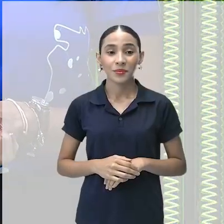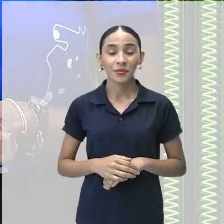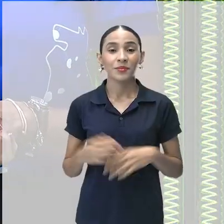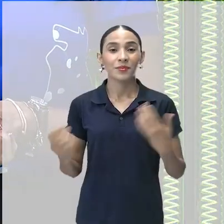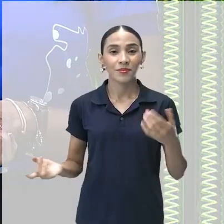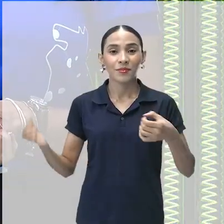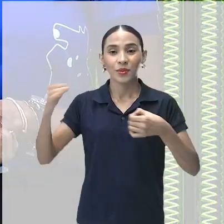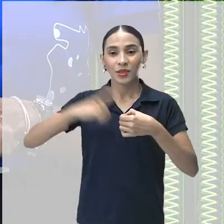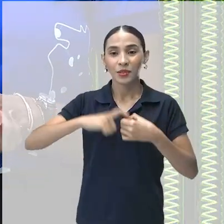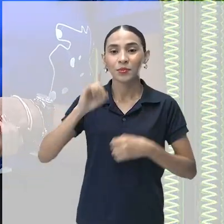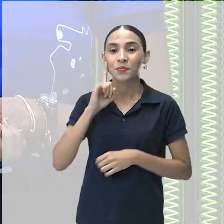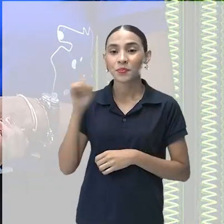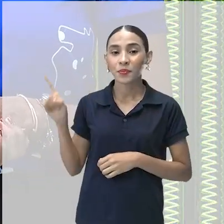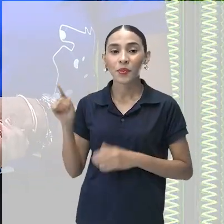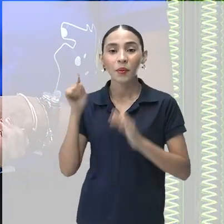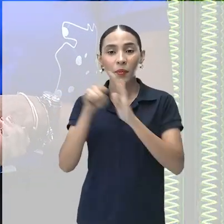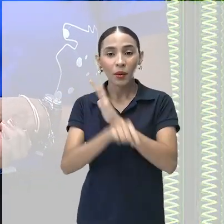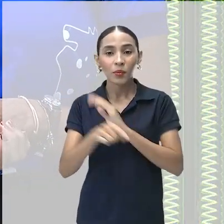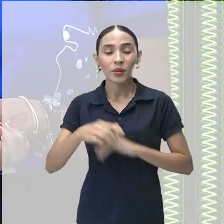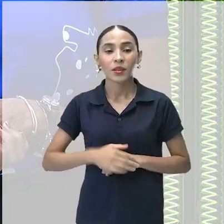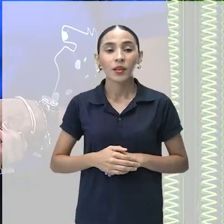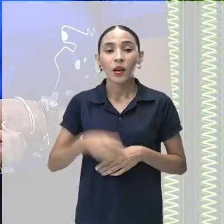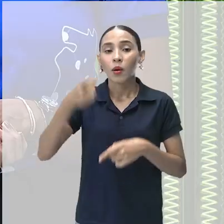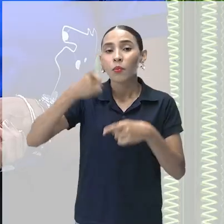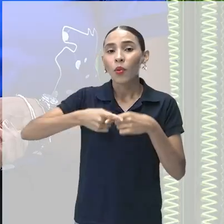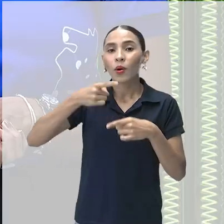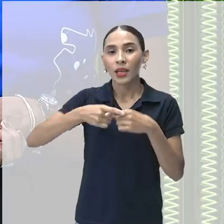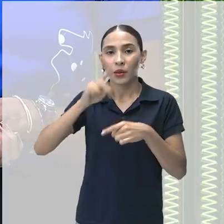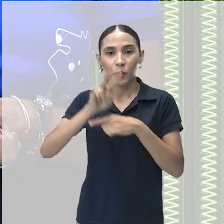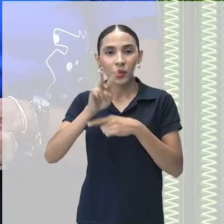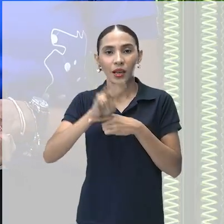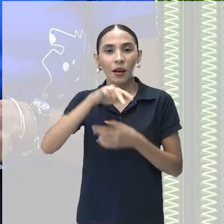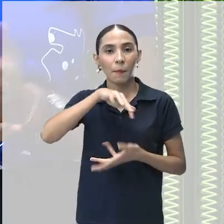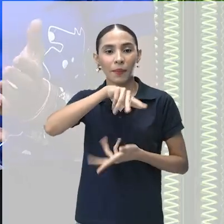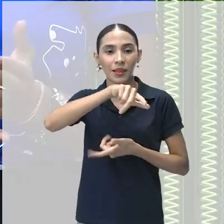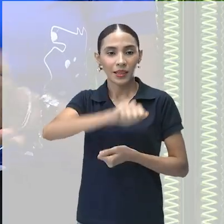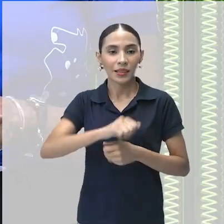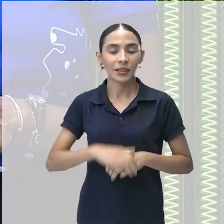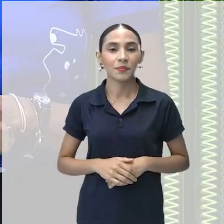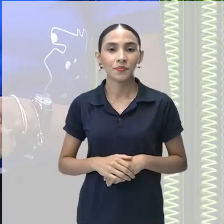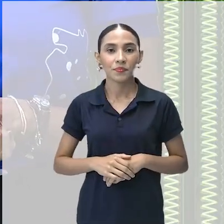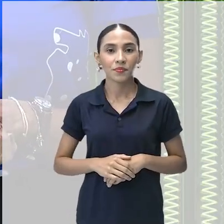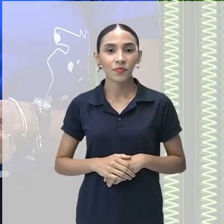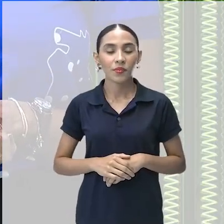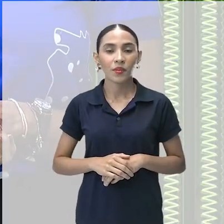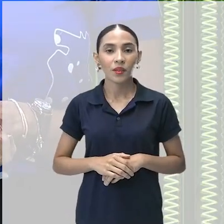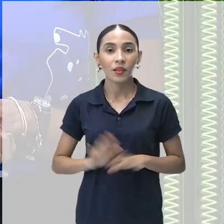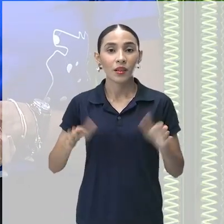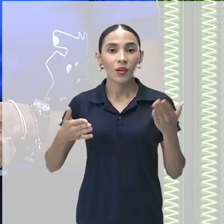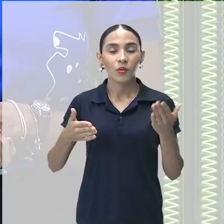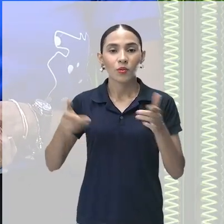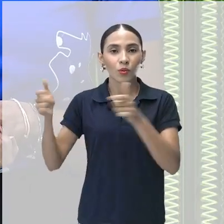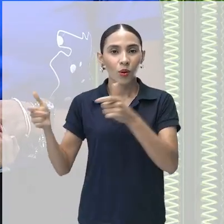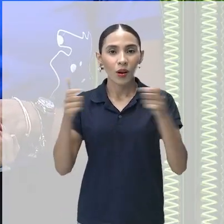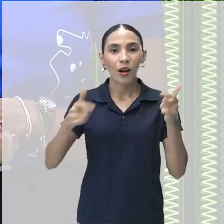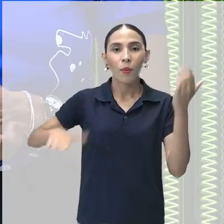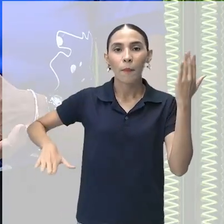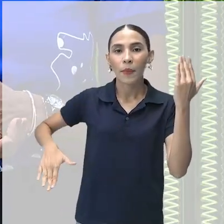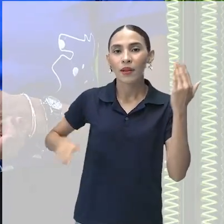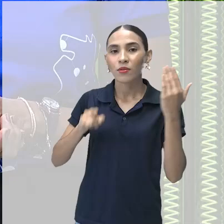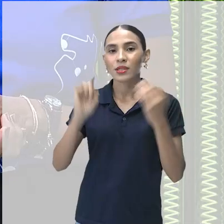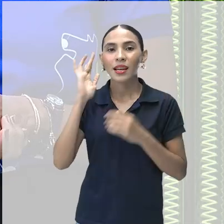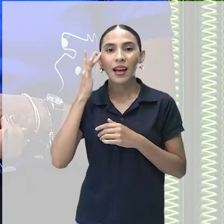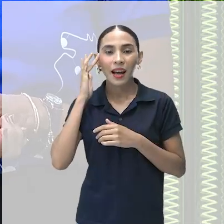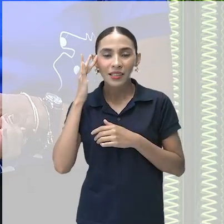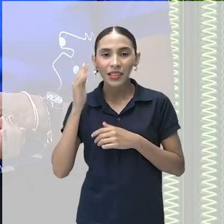Voltamos aqui com a pergunta: por que cuidar do planeta? Qual das 2 praias você acha que o